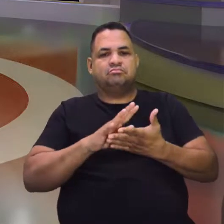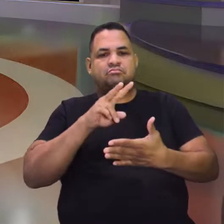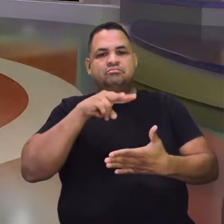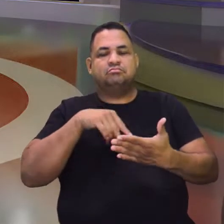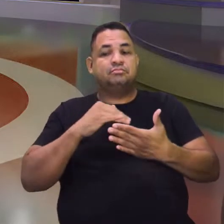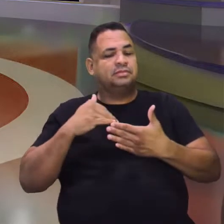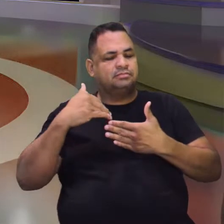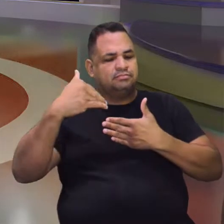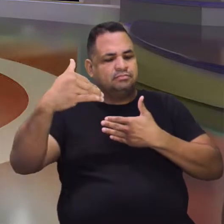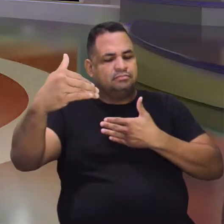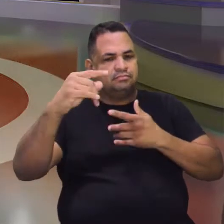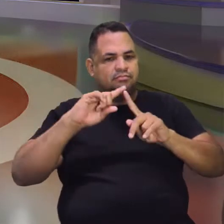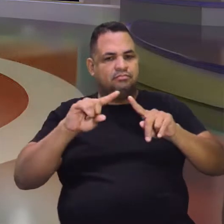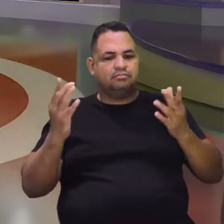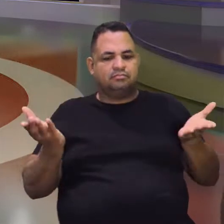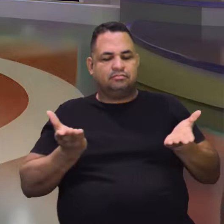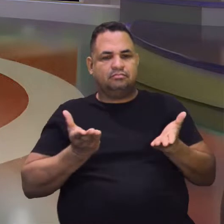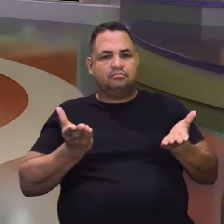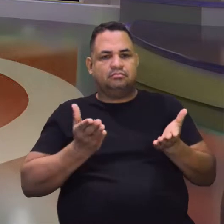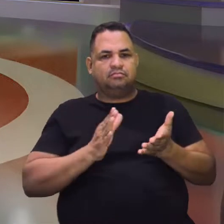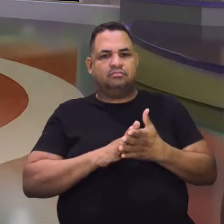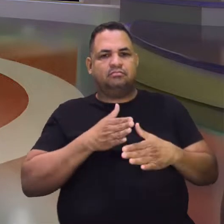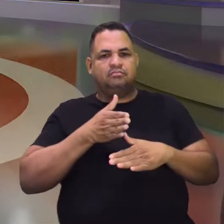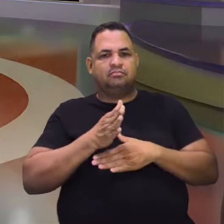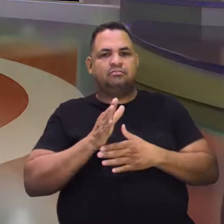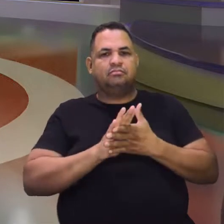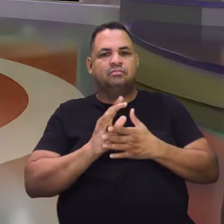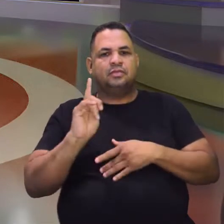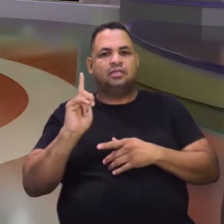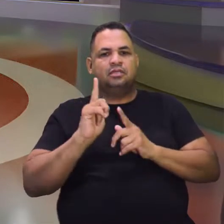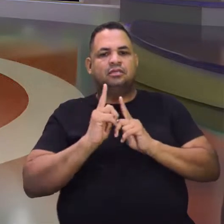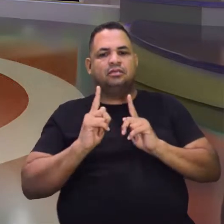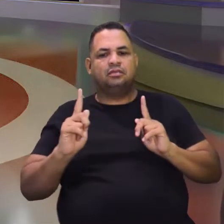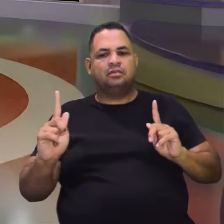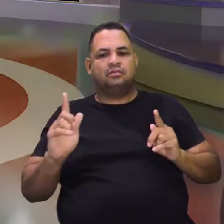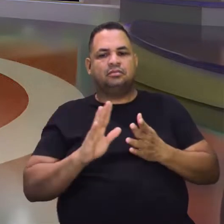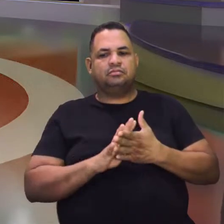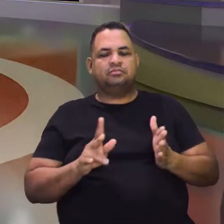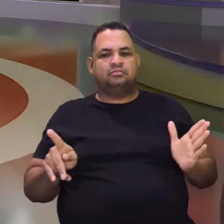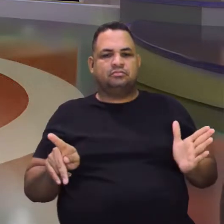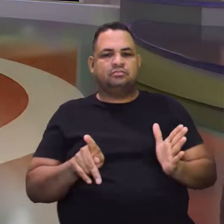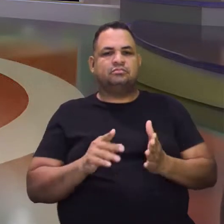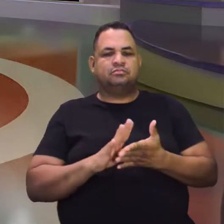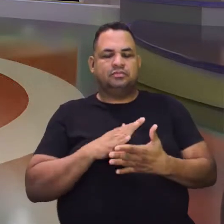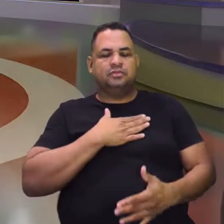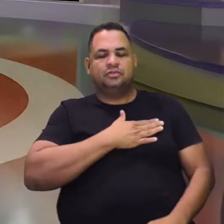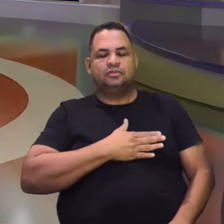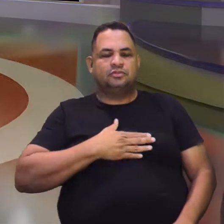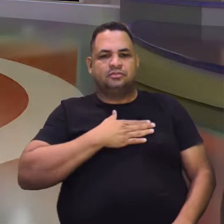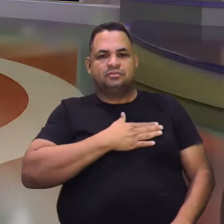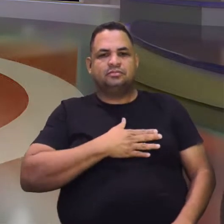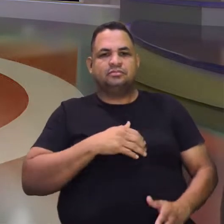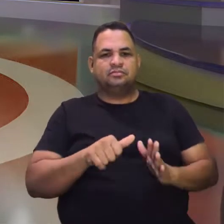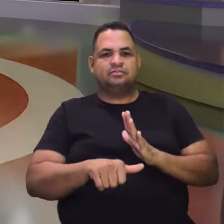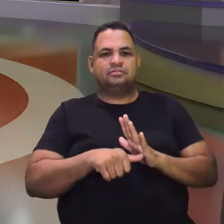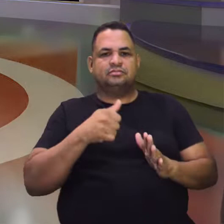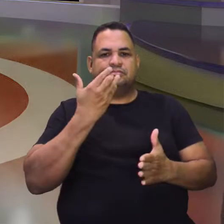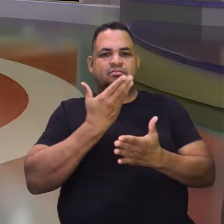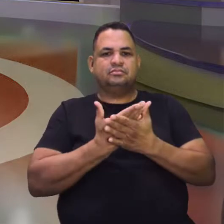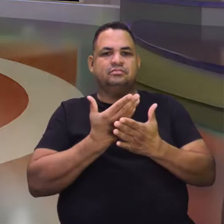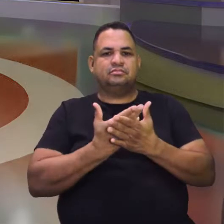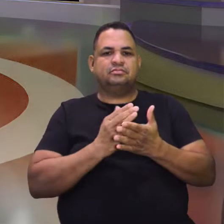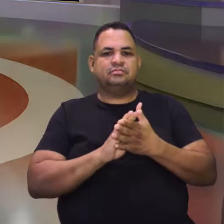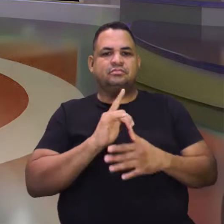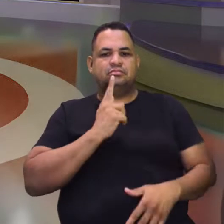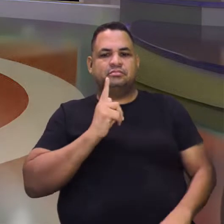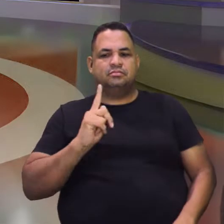mais pra frente. Mas, por enquanto, a gente vai entrar no mundo da gramática, que eu particularmente curto muito. E a nossa primeira aula de